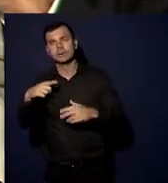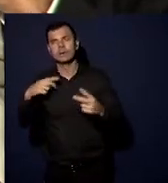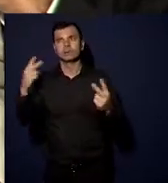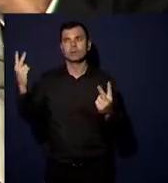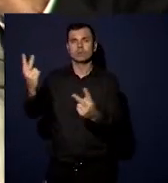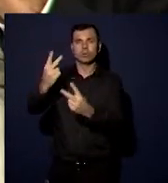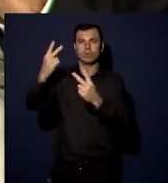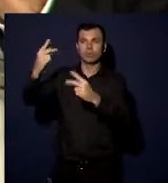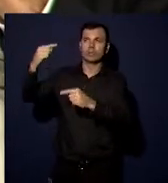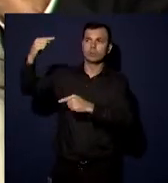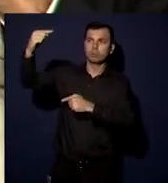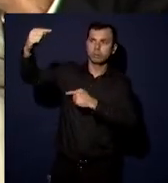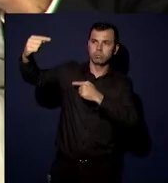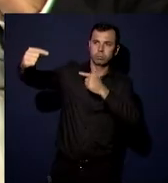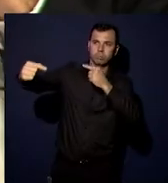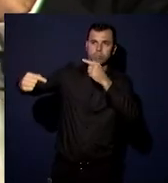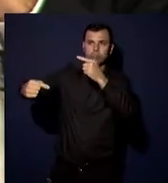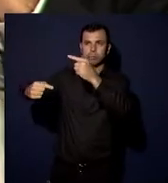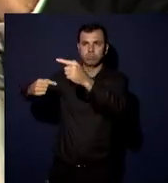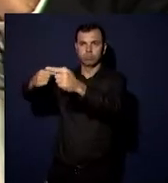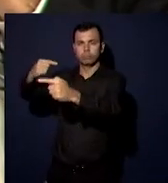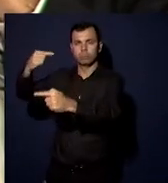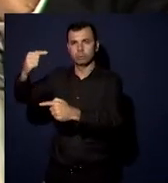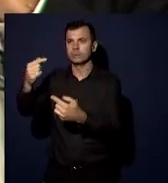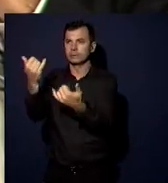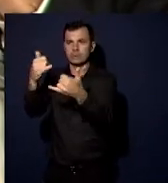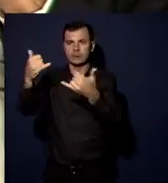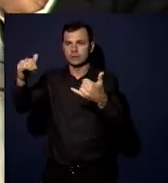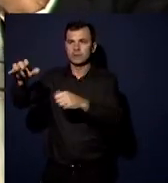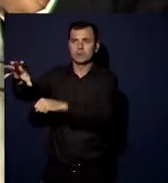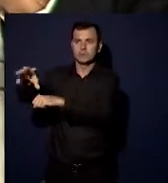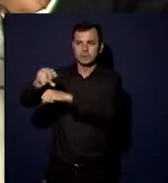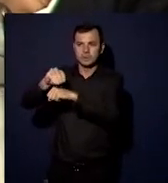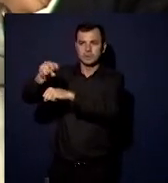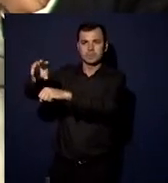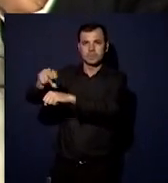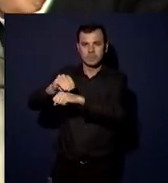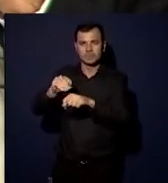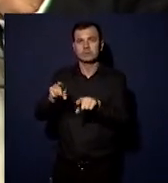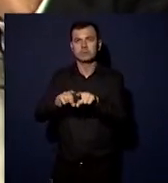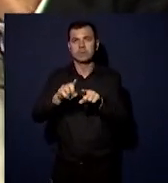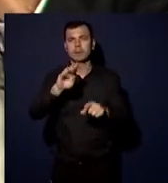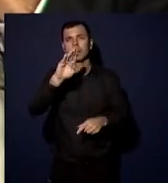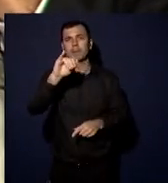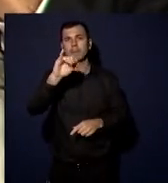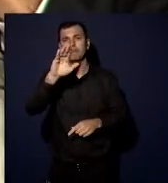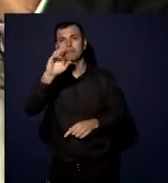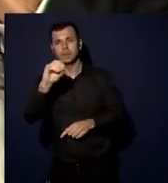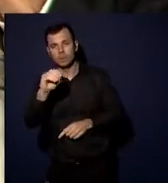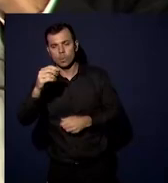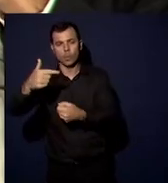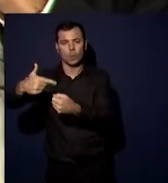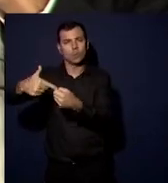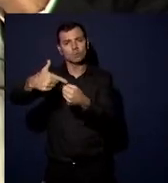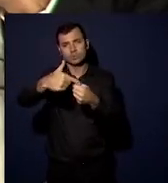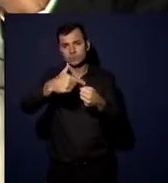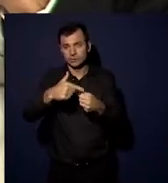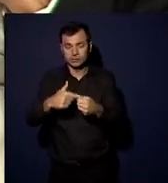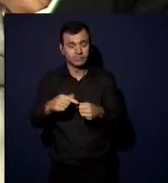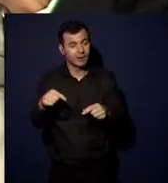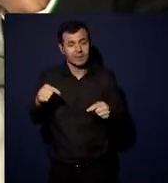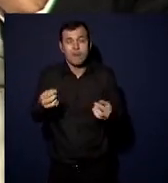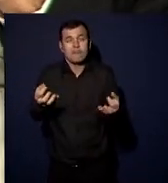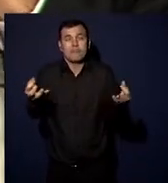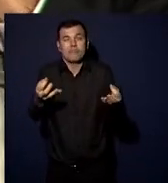biomassa né macho vai falar aí de biocombustíveis também então aqui realmente é o paraíso né Disneylândia